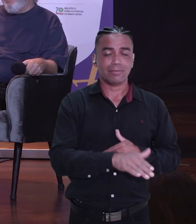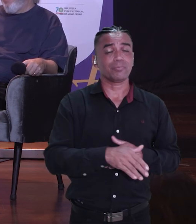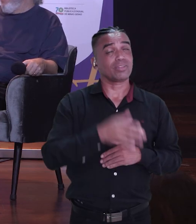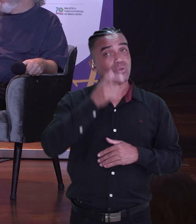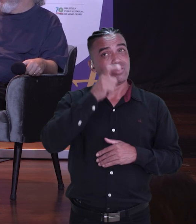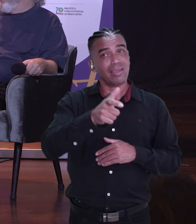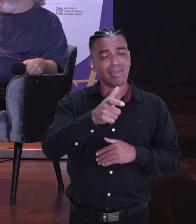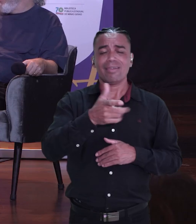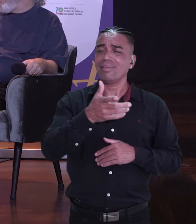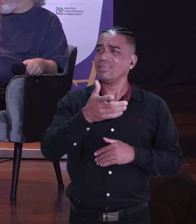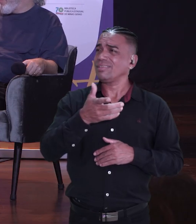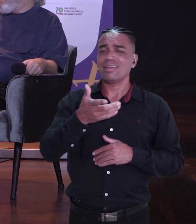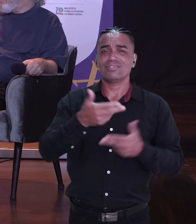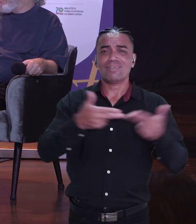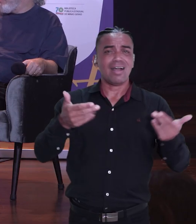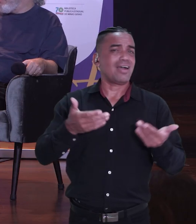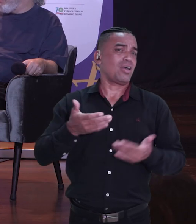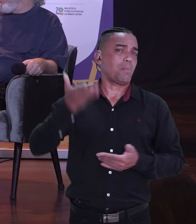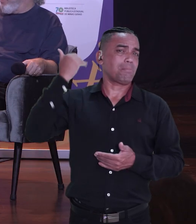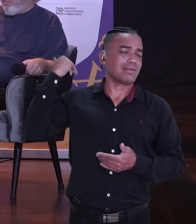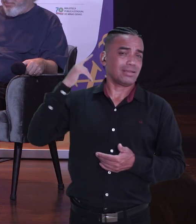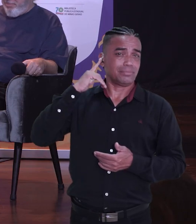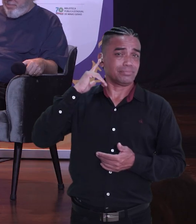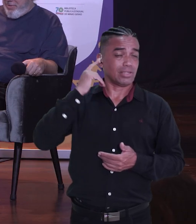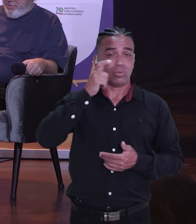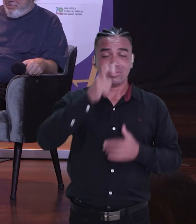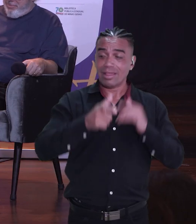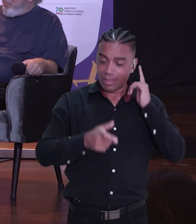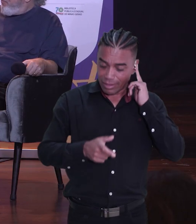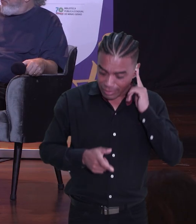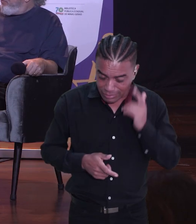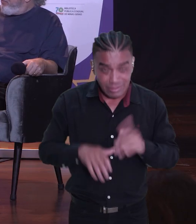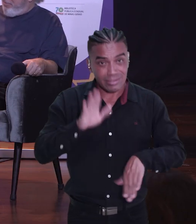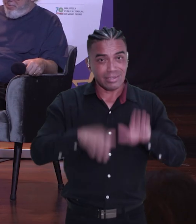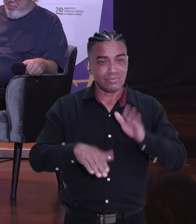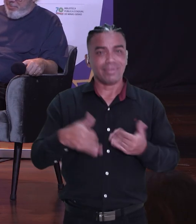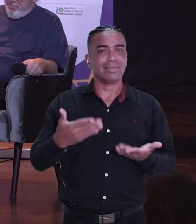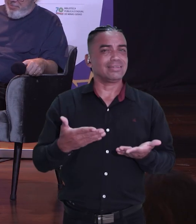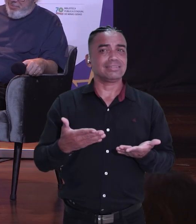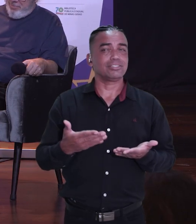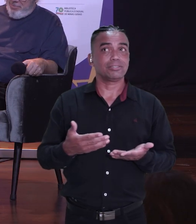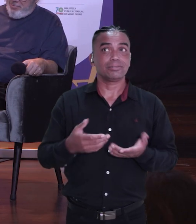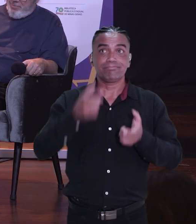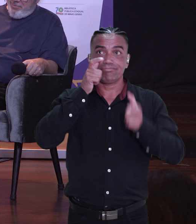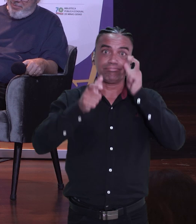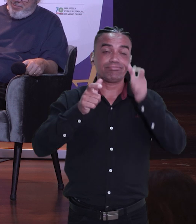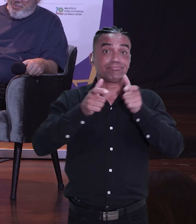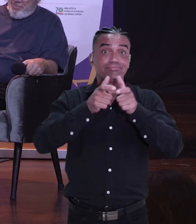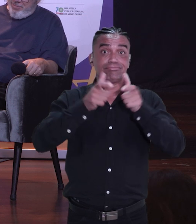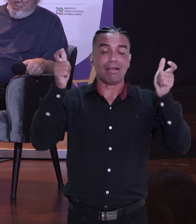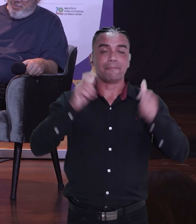Então é o seguinte, eu sempre tive interesse por várias épocas do passado, e é um interesse que desperta, às vezes, num estalo.